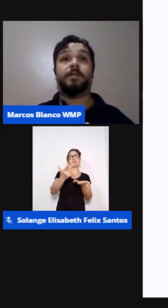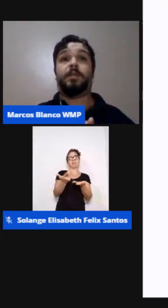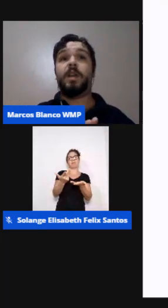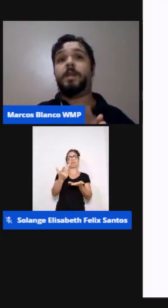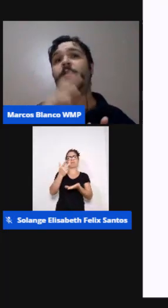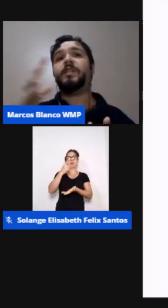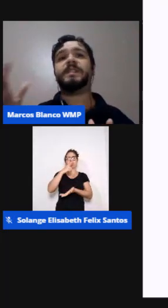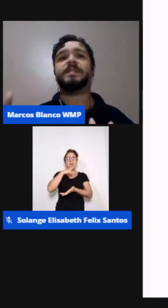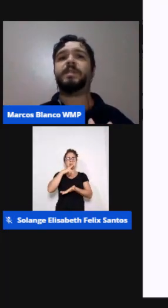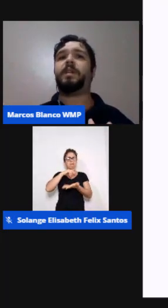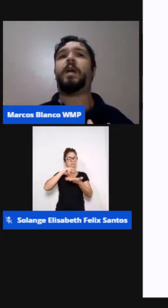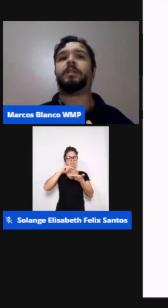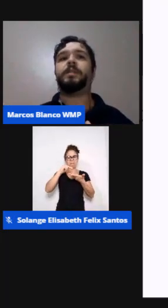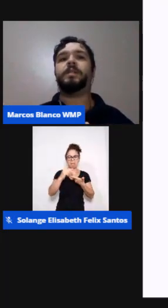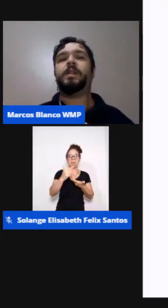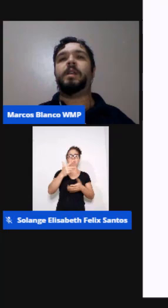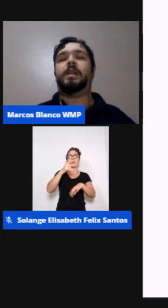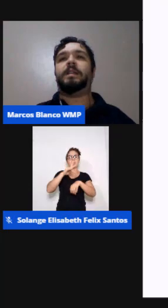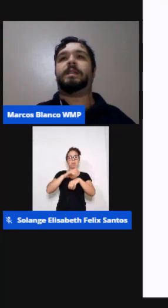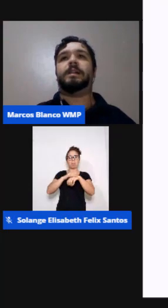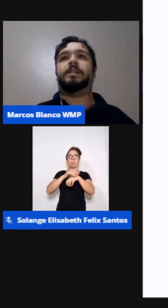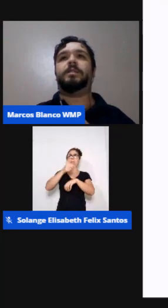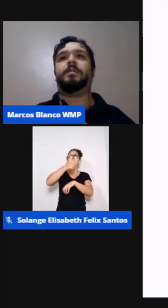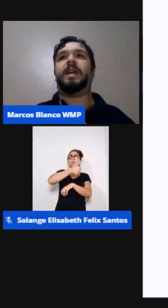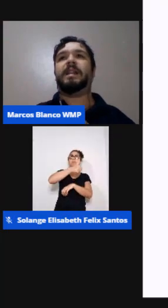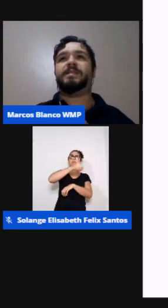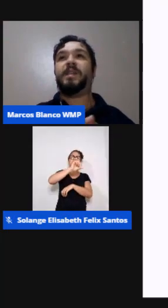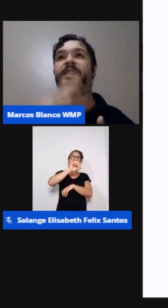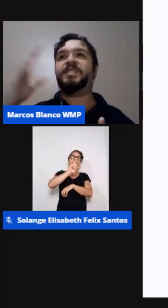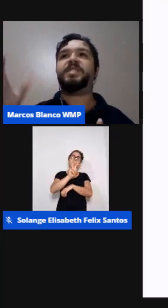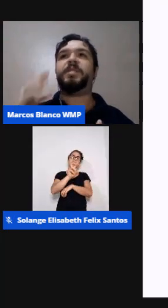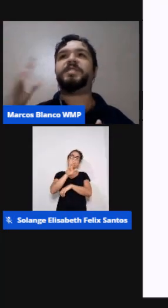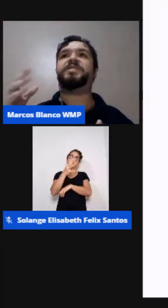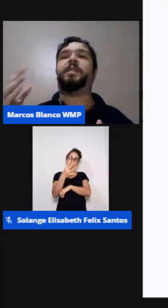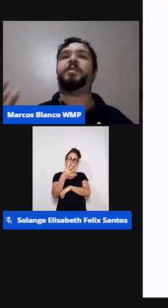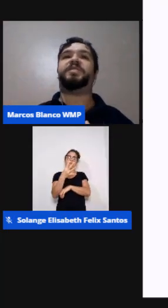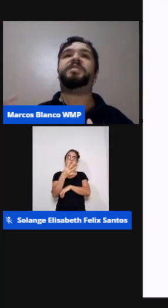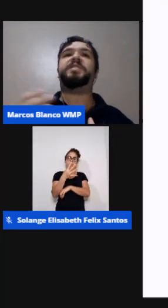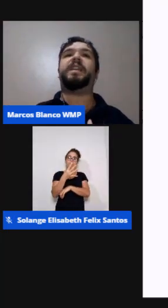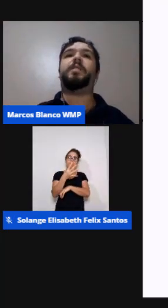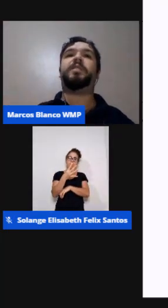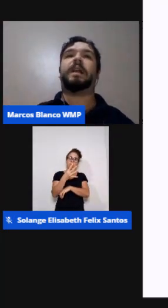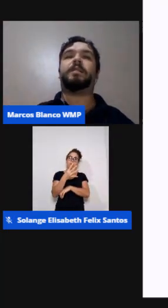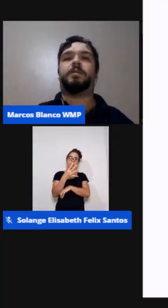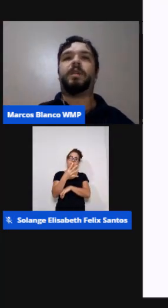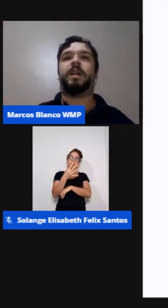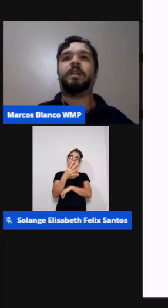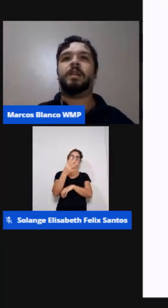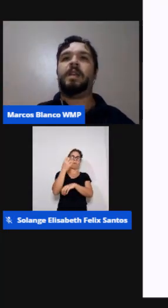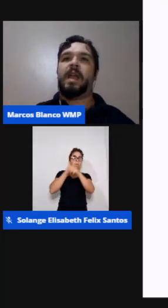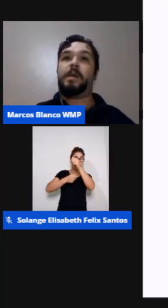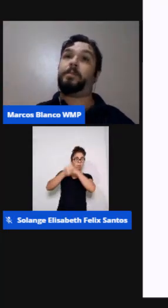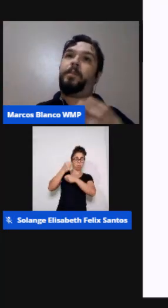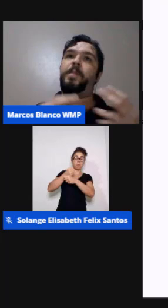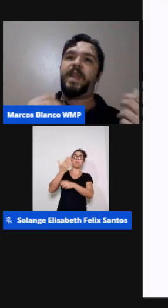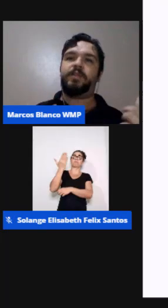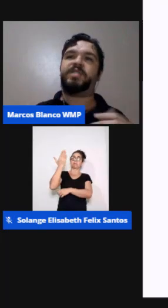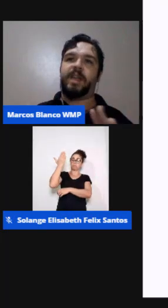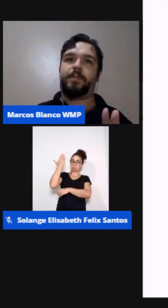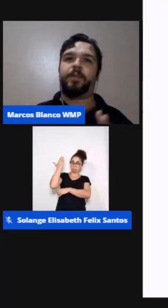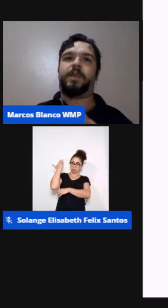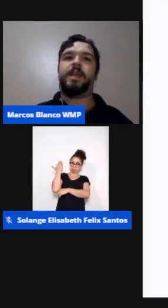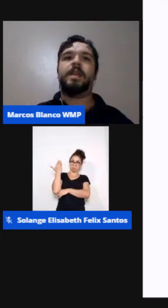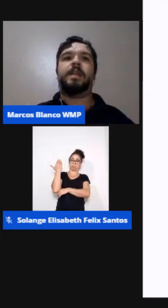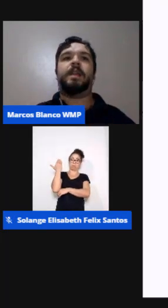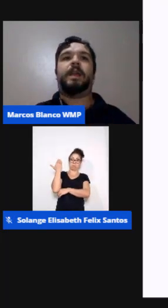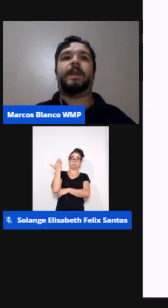novas. Não? Olha, em 1954. Então, elas existem há bastante tempo. A gente que tem contato com ela há